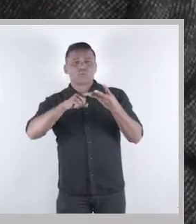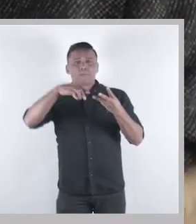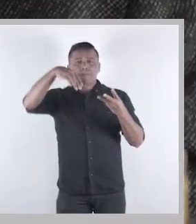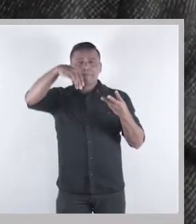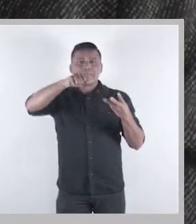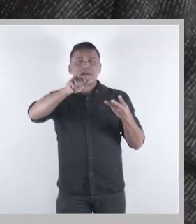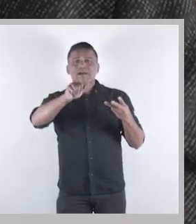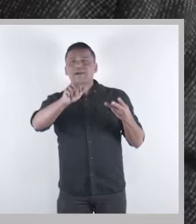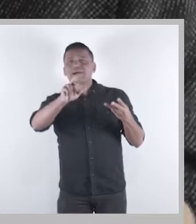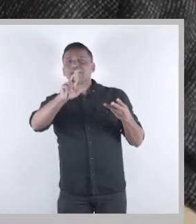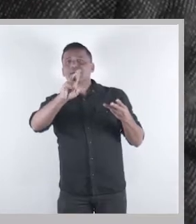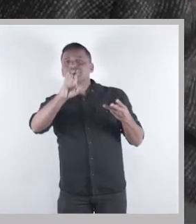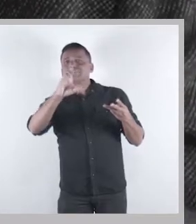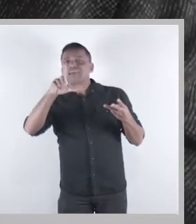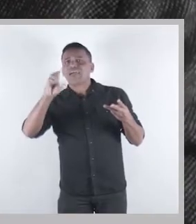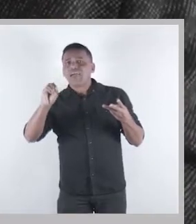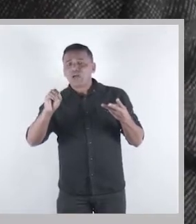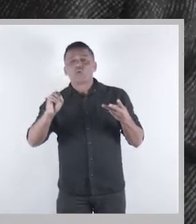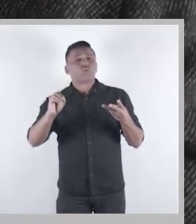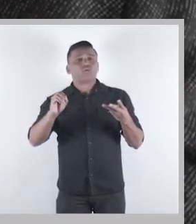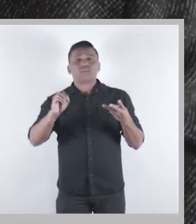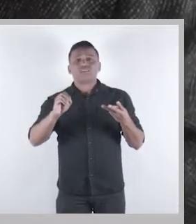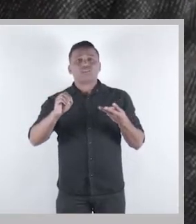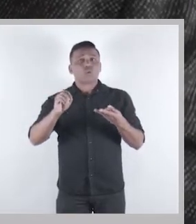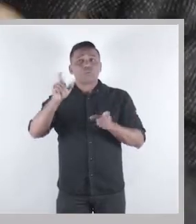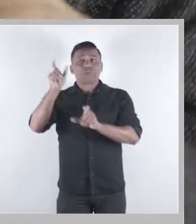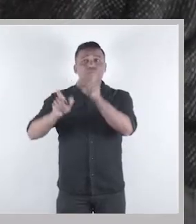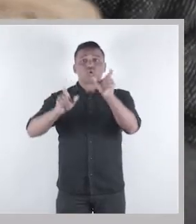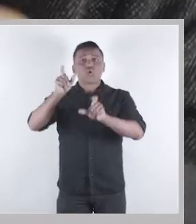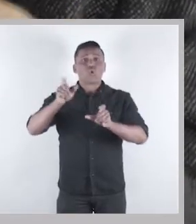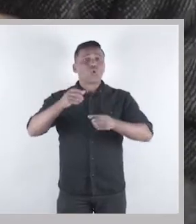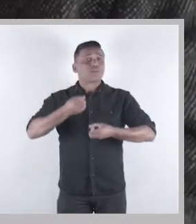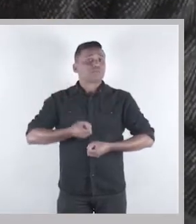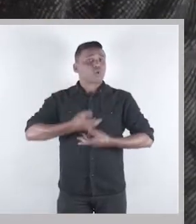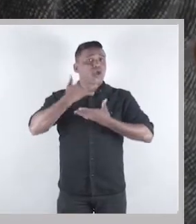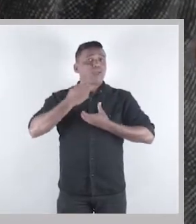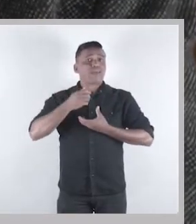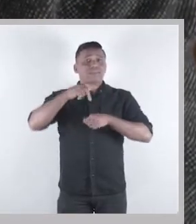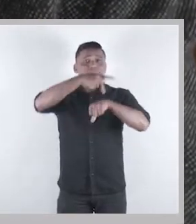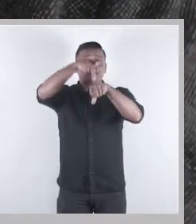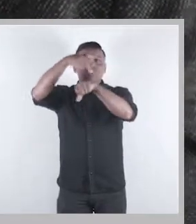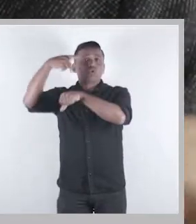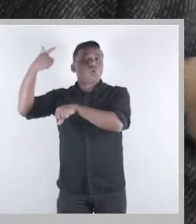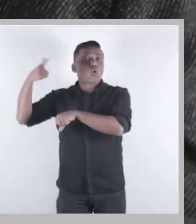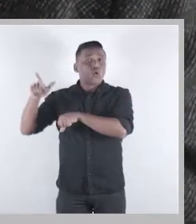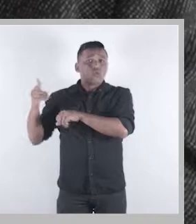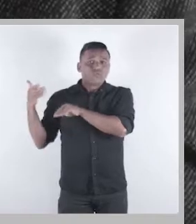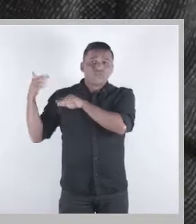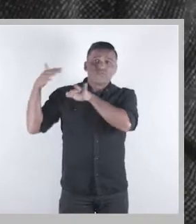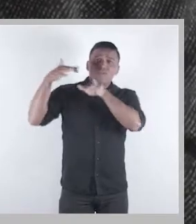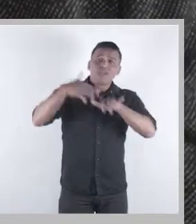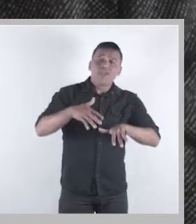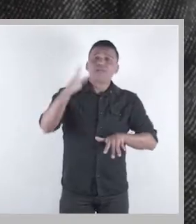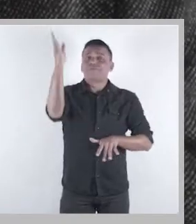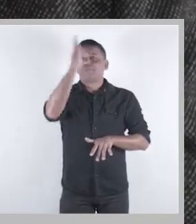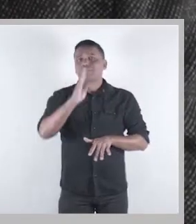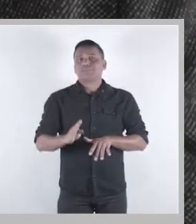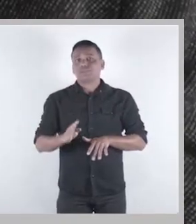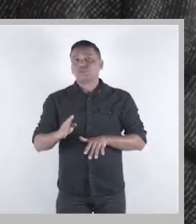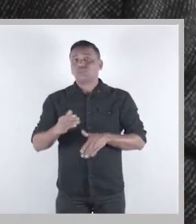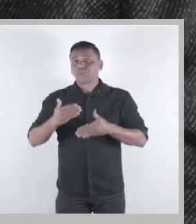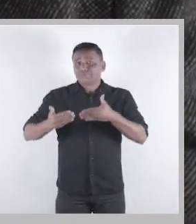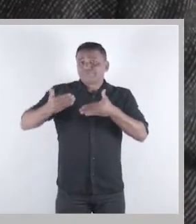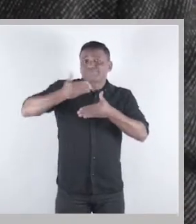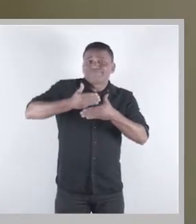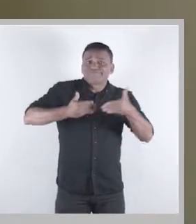fora também tô cada evento desse né Ele é um é um tijolo que você vai poder nessa essa construção você para aproximar você